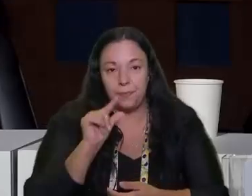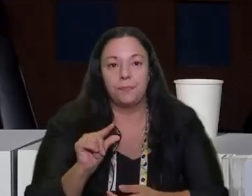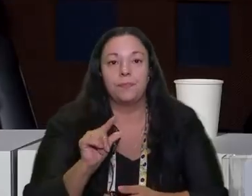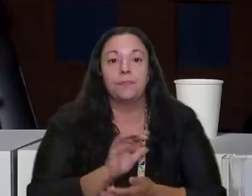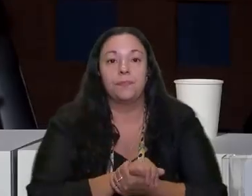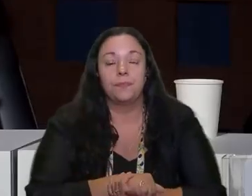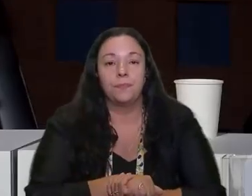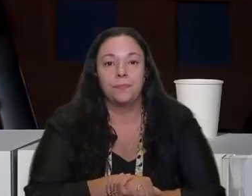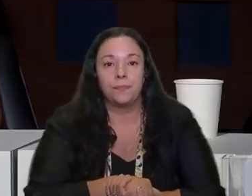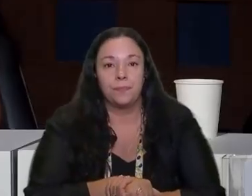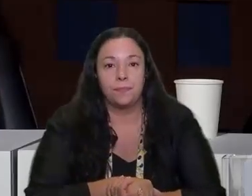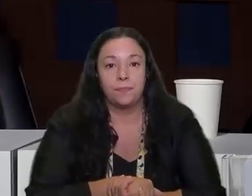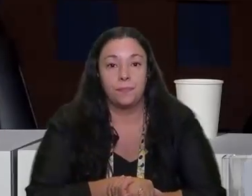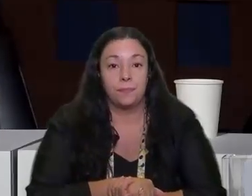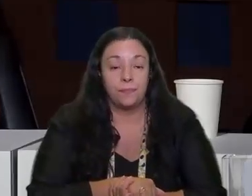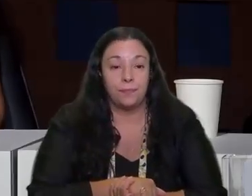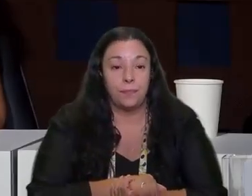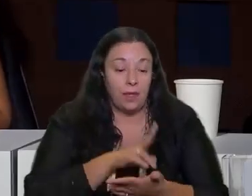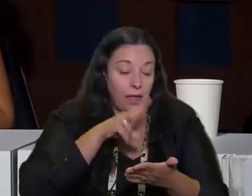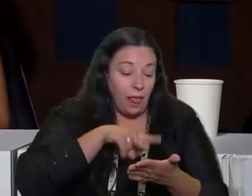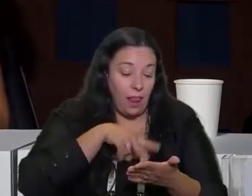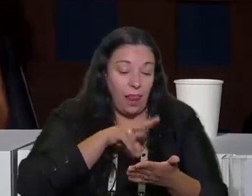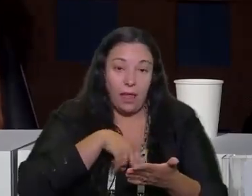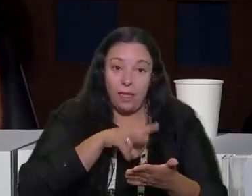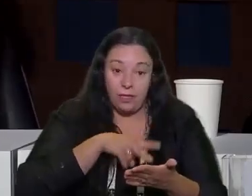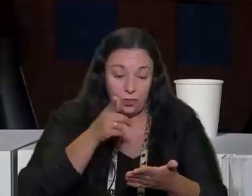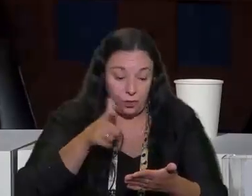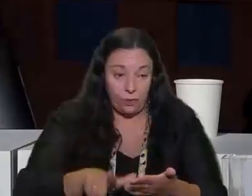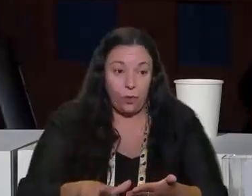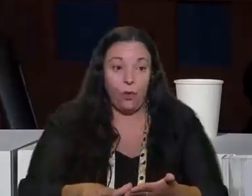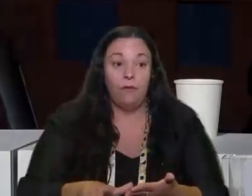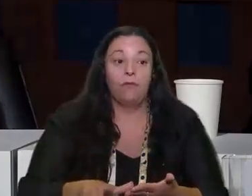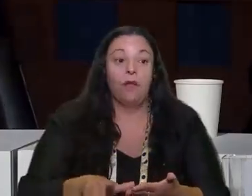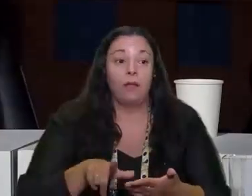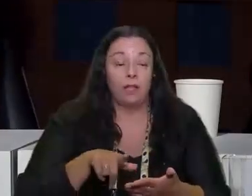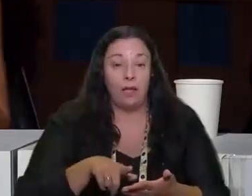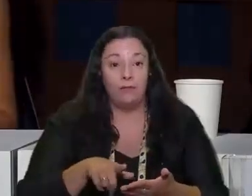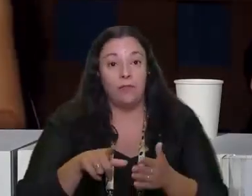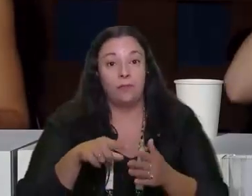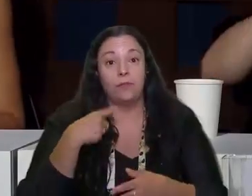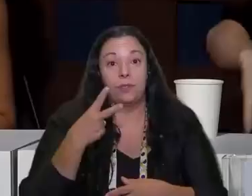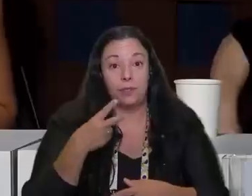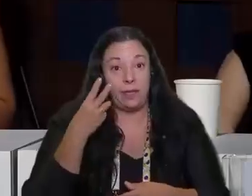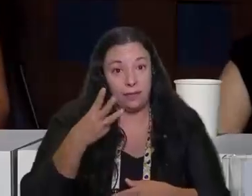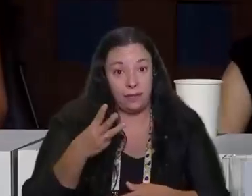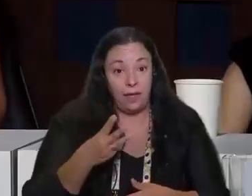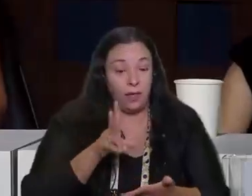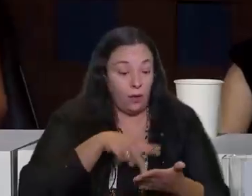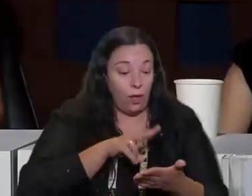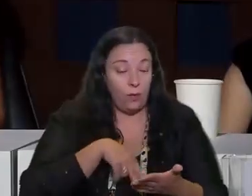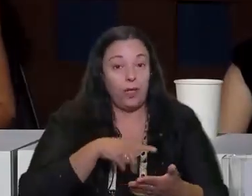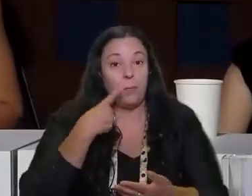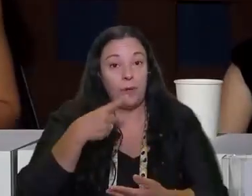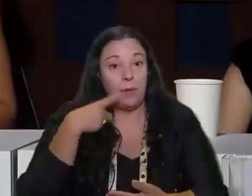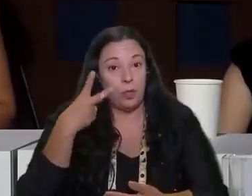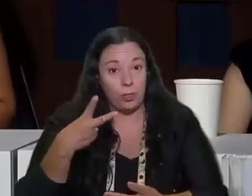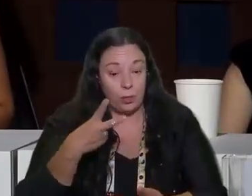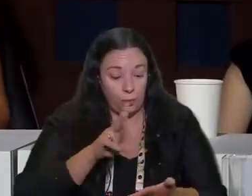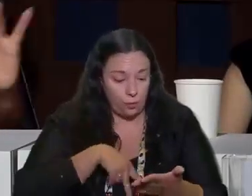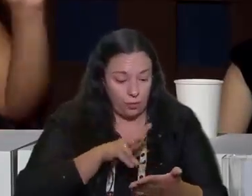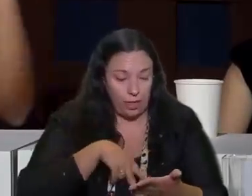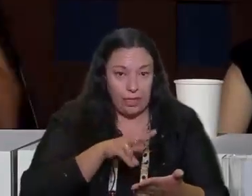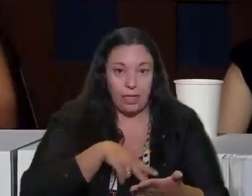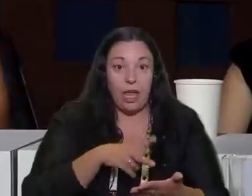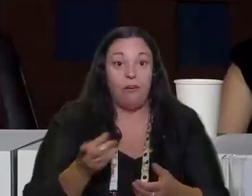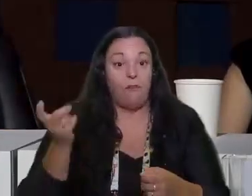vezes, eu tinha que ficar relendo as minhas histórias. Então, eu estava no segundo, eu reli o primeiro. Eu estava escrevendo o terceiro, eu relia o primeiro e o segundo. Depois,